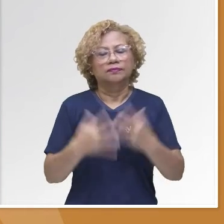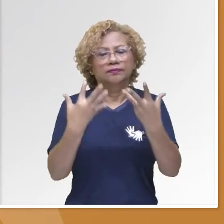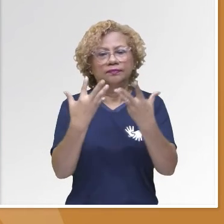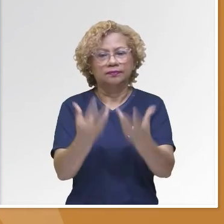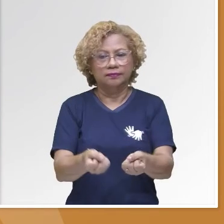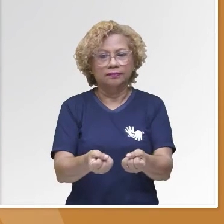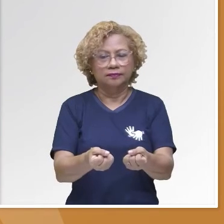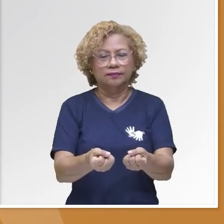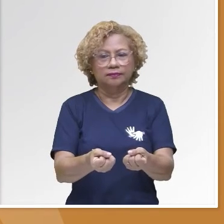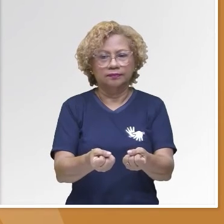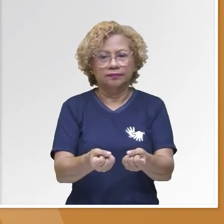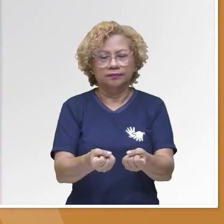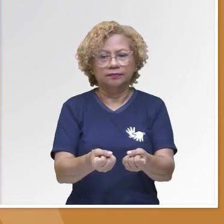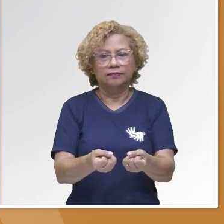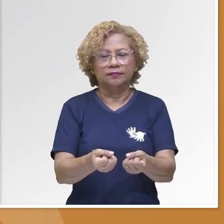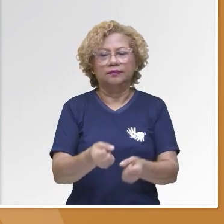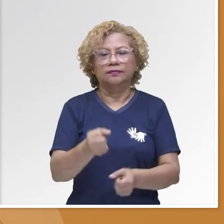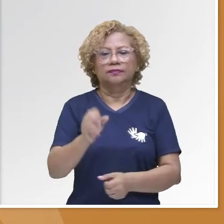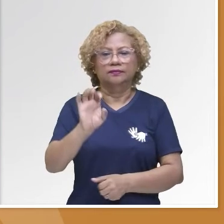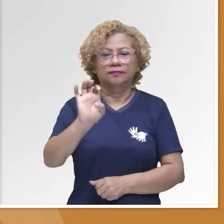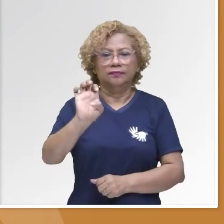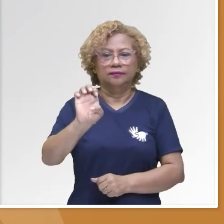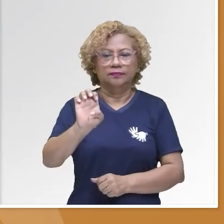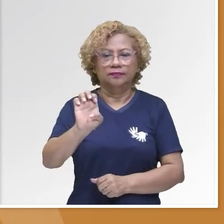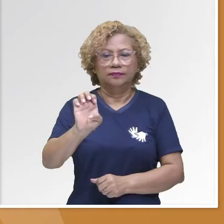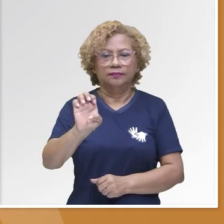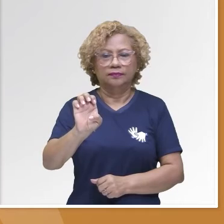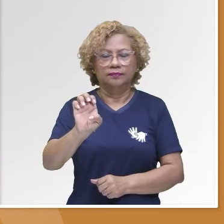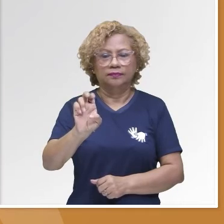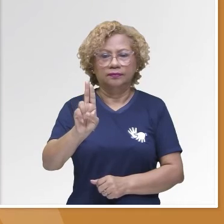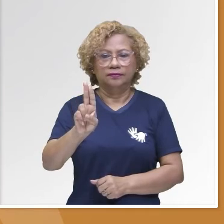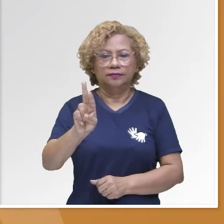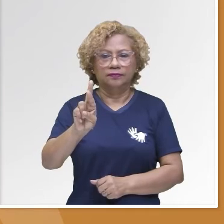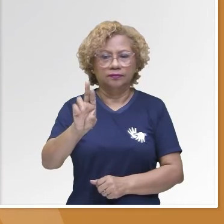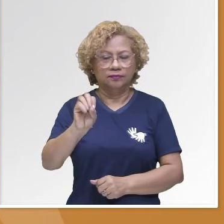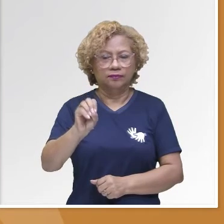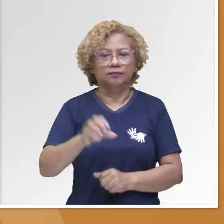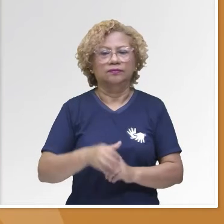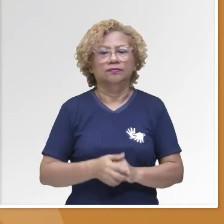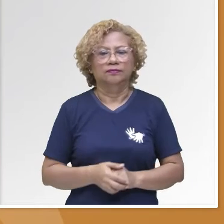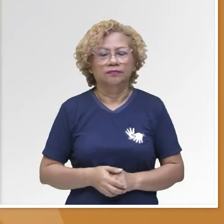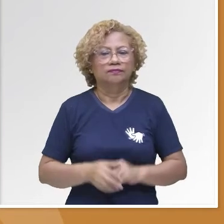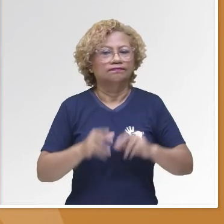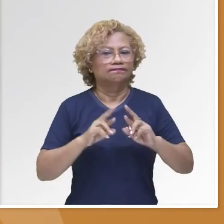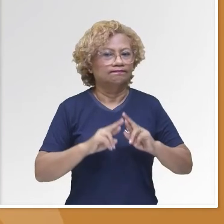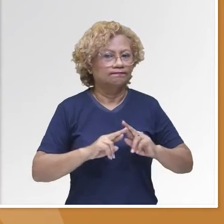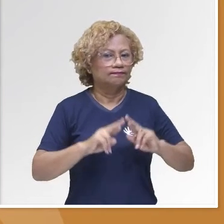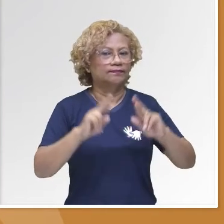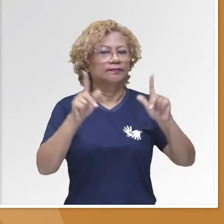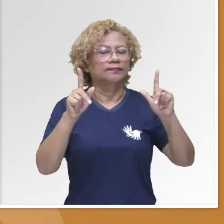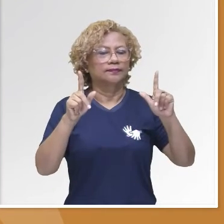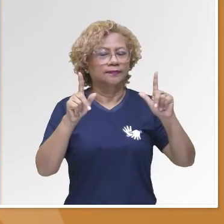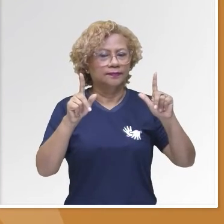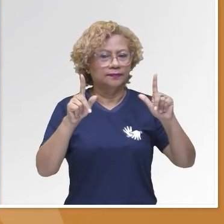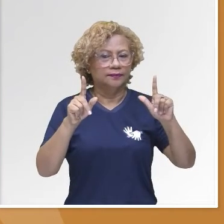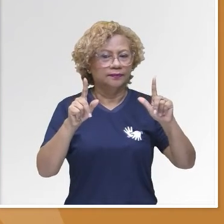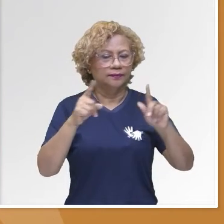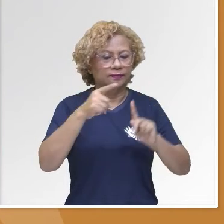única moeda que vai ser o euro, né, diferente de um mercado comum, diferente de uma zona de livre